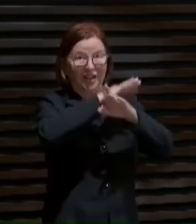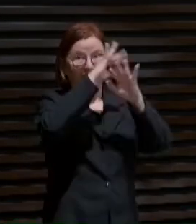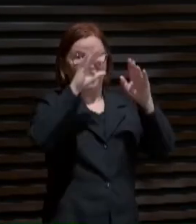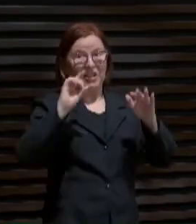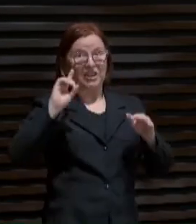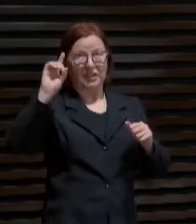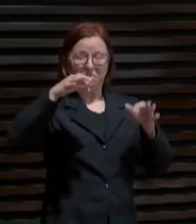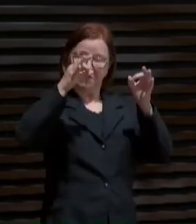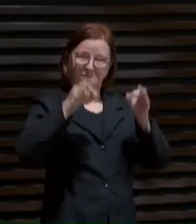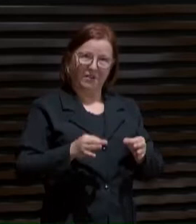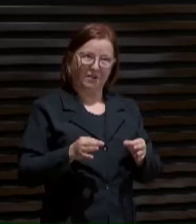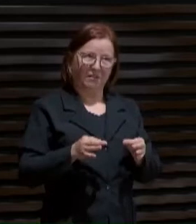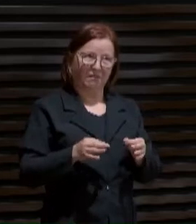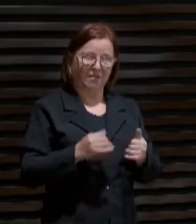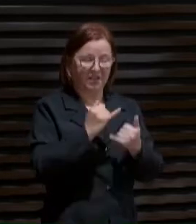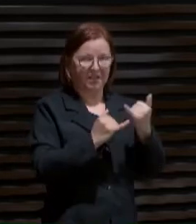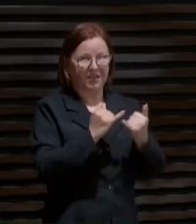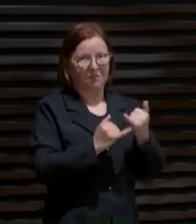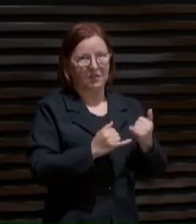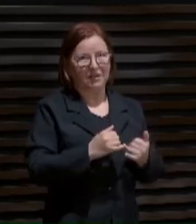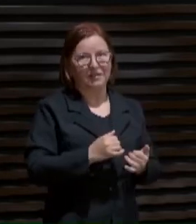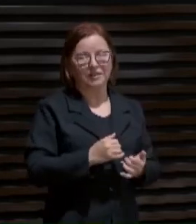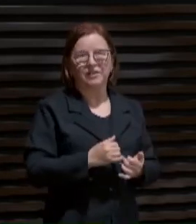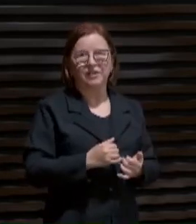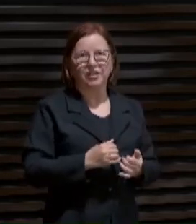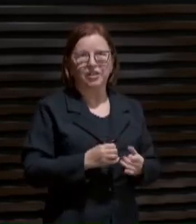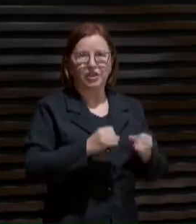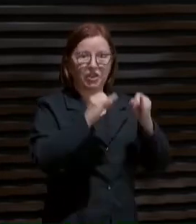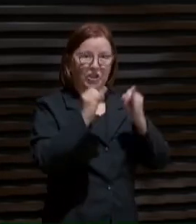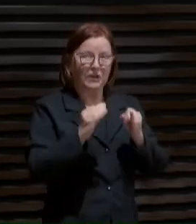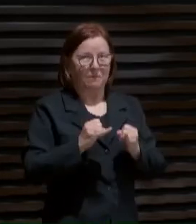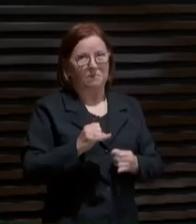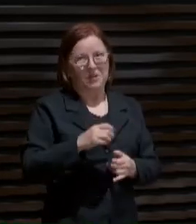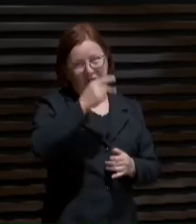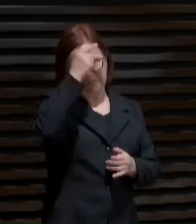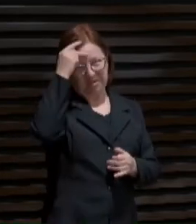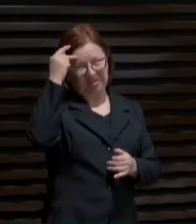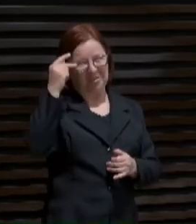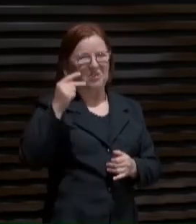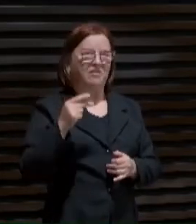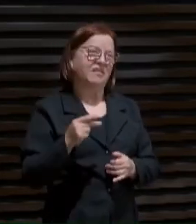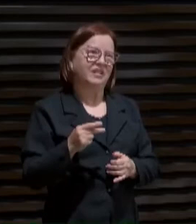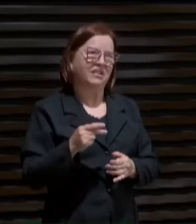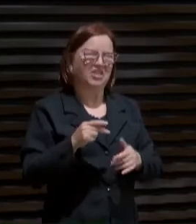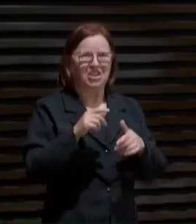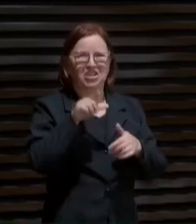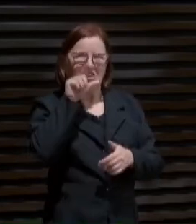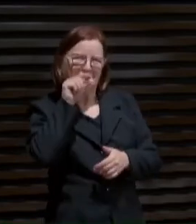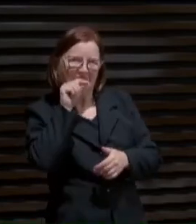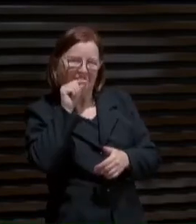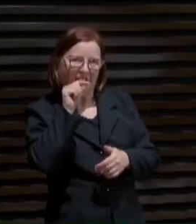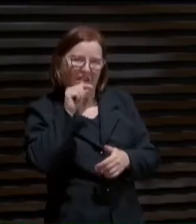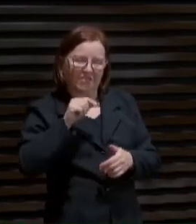da imagem de homem corruptível bem como de aves quadrúpedes e répteis Esta